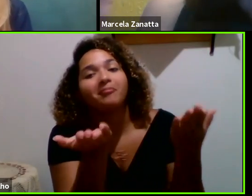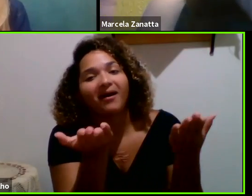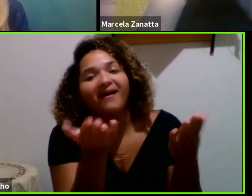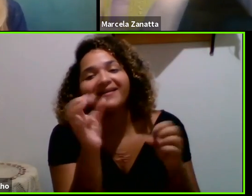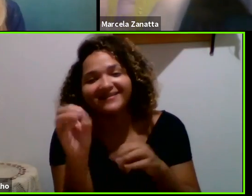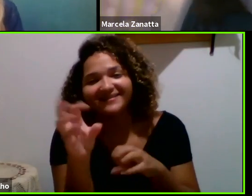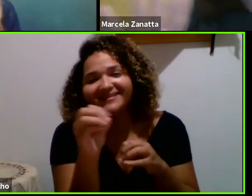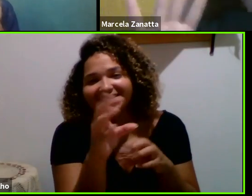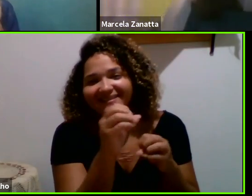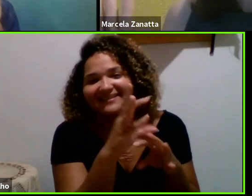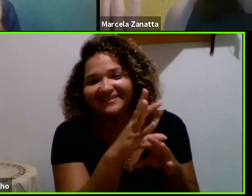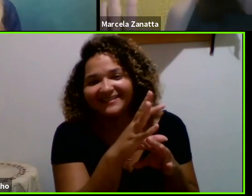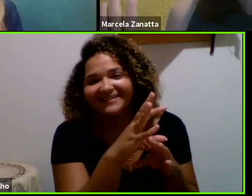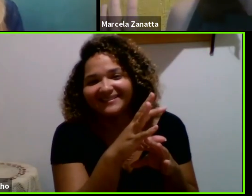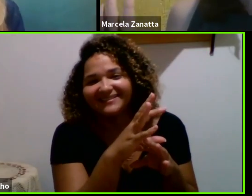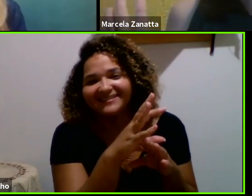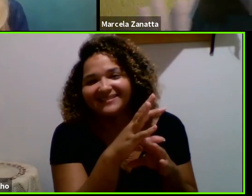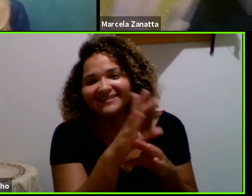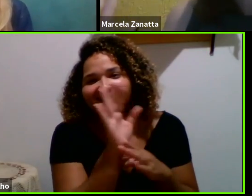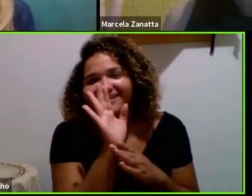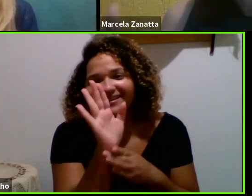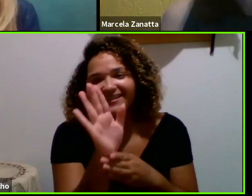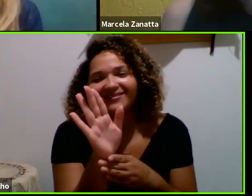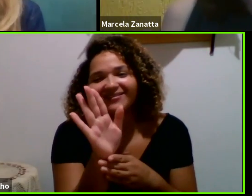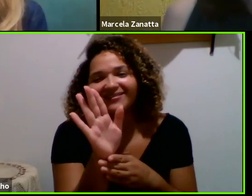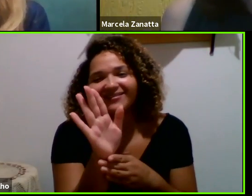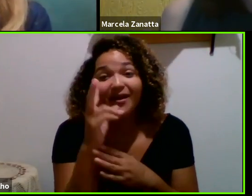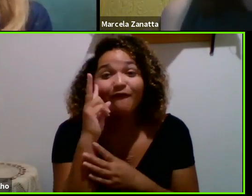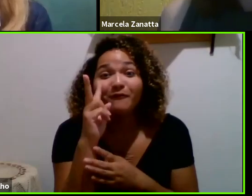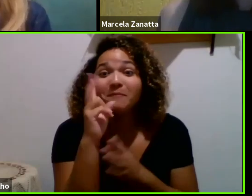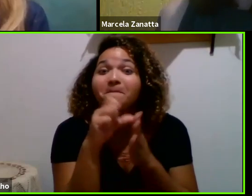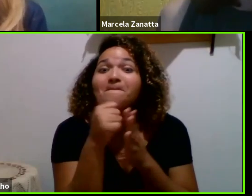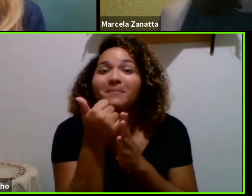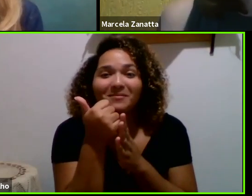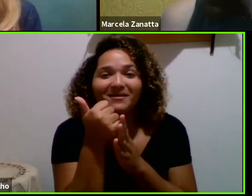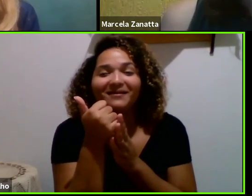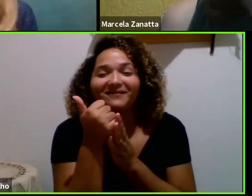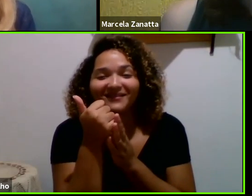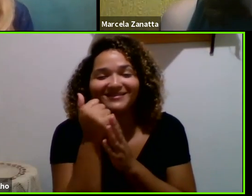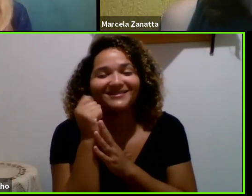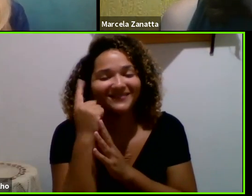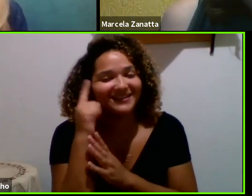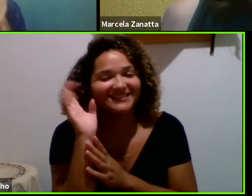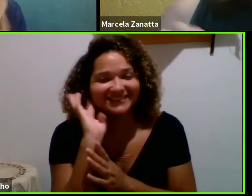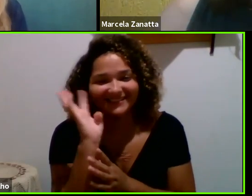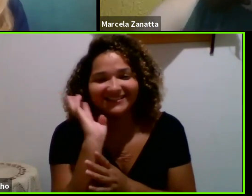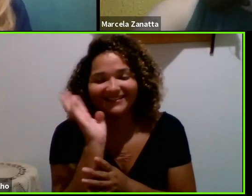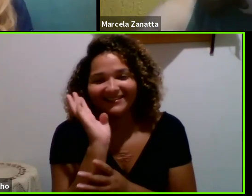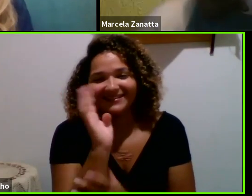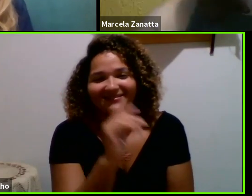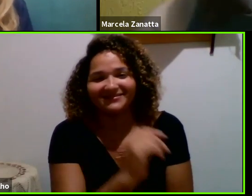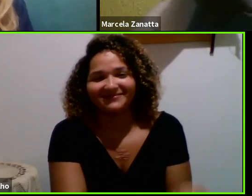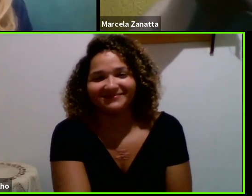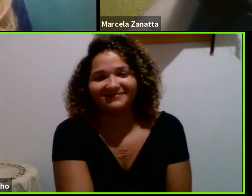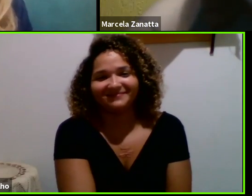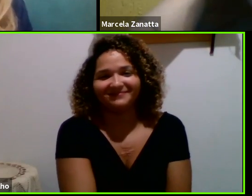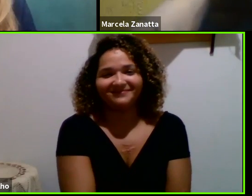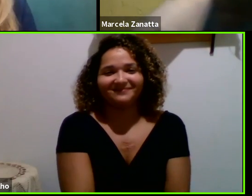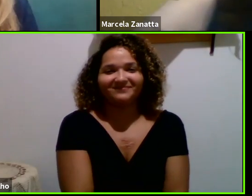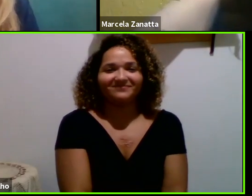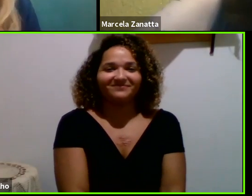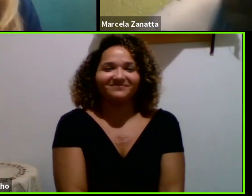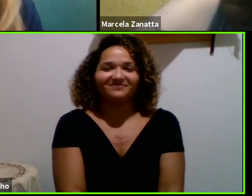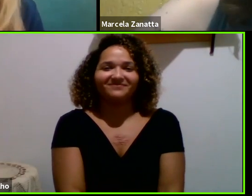um simulador de 4 apoios. Eu nunca tinha visto isso, achei demais. É, exatamente. Os